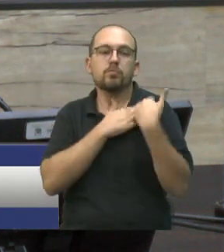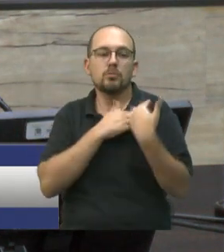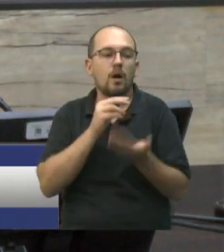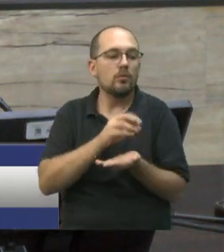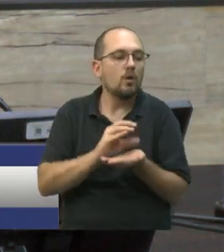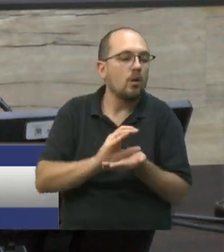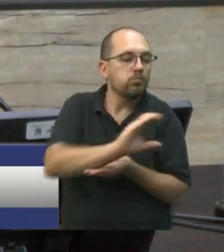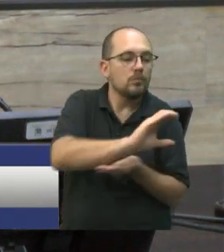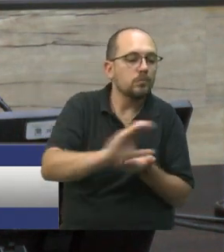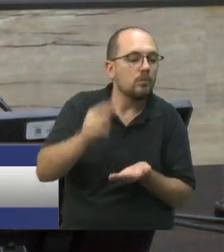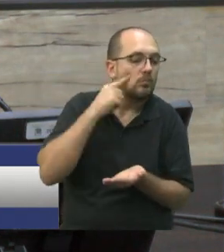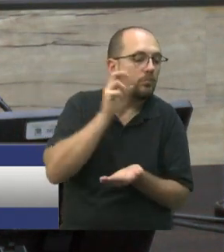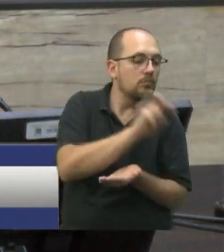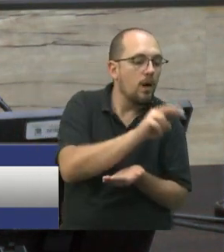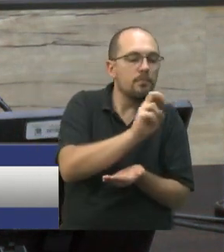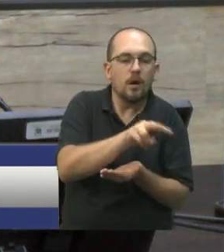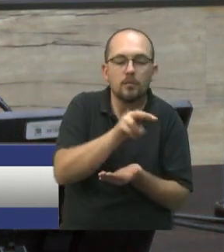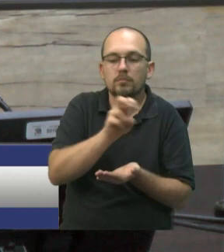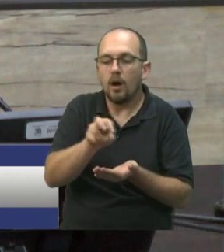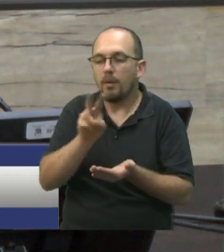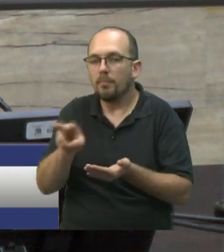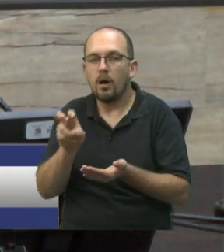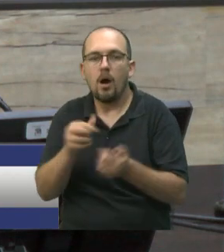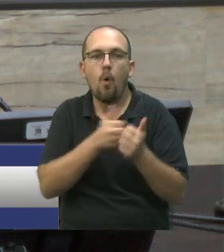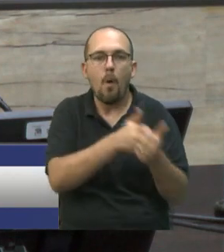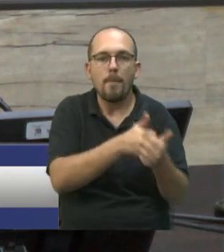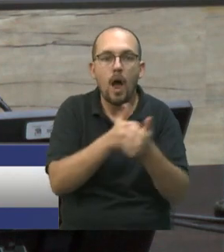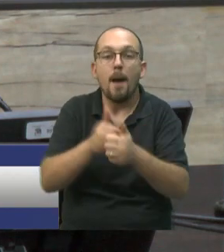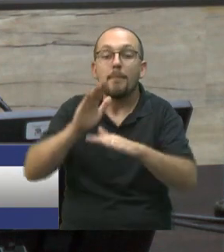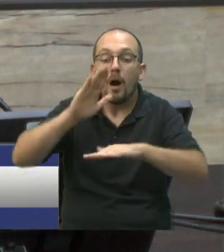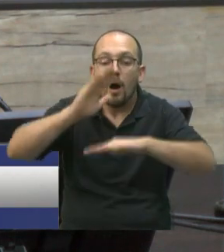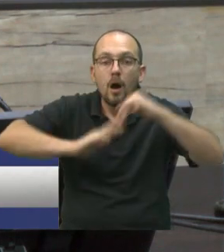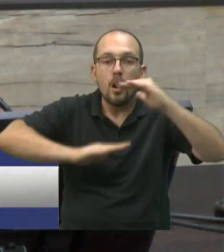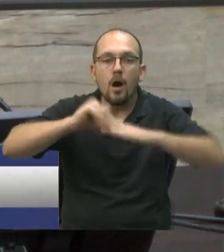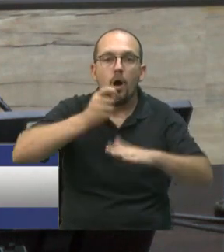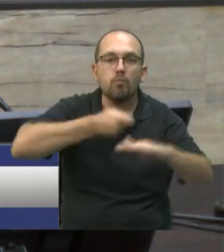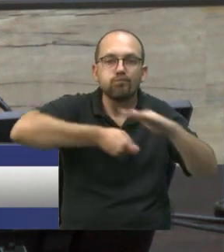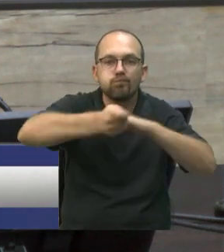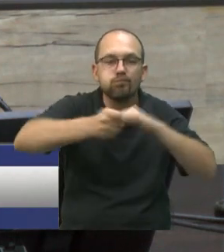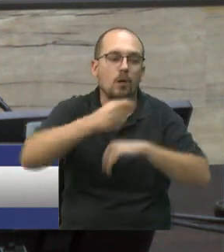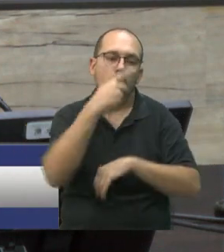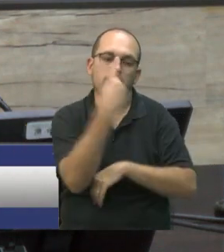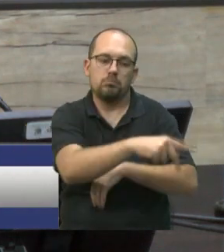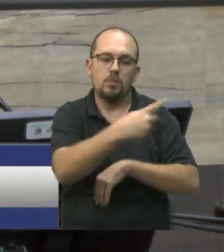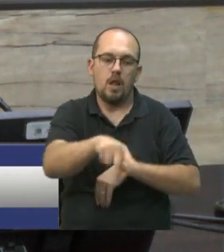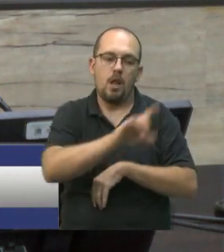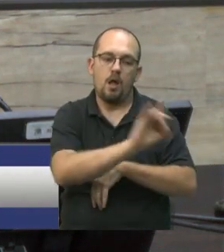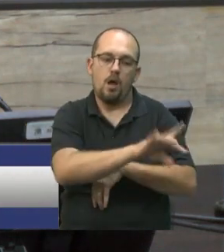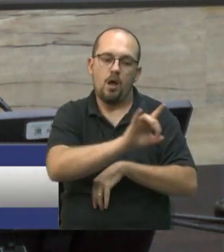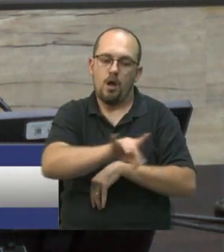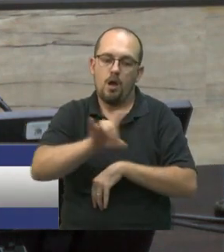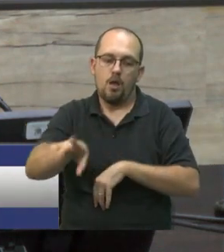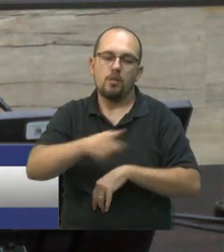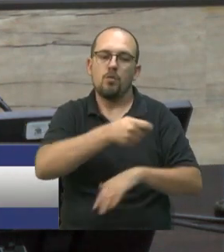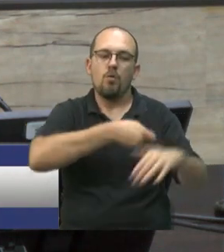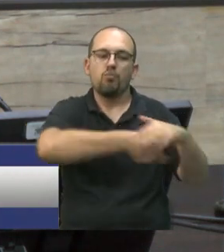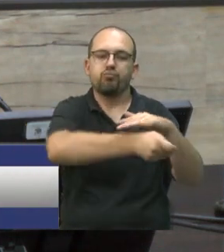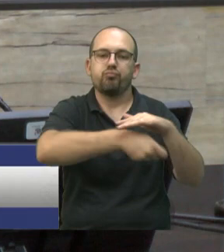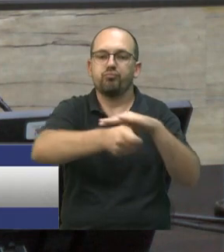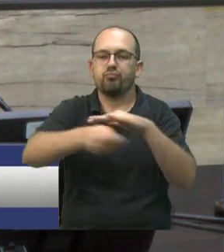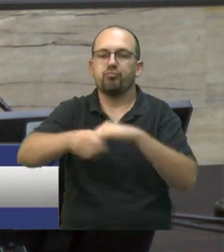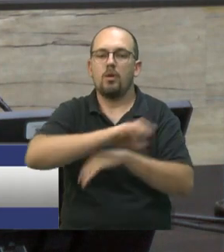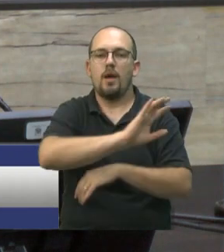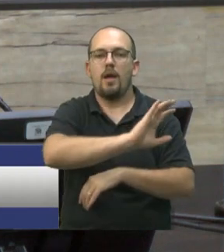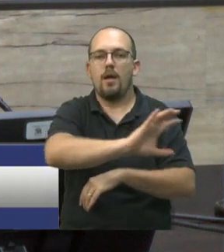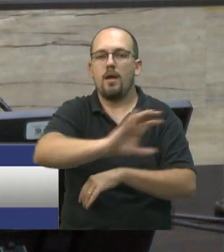monitorar passo a passo. Mas quem vai executar é a área solicitante, no qual foi aprovado, será aprovado pelos senhores